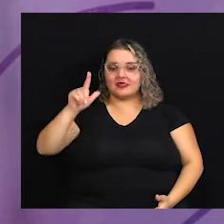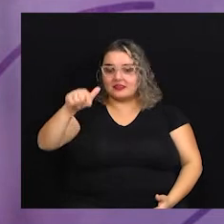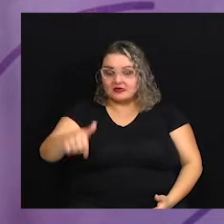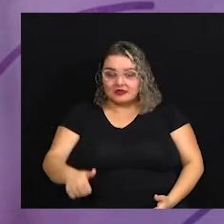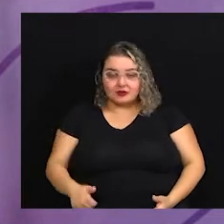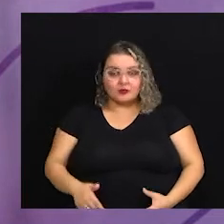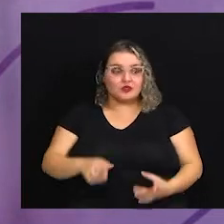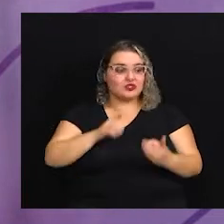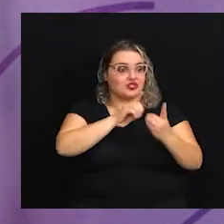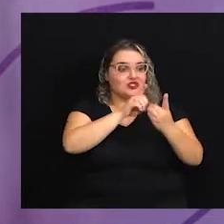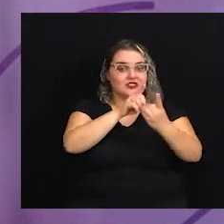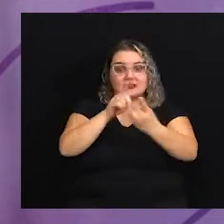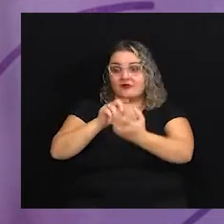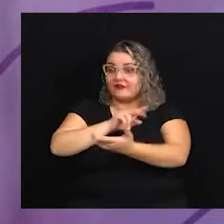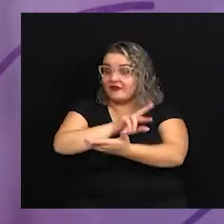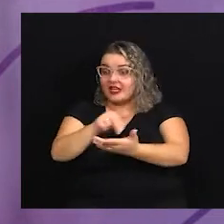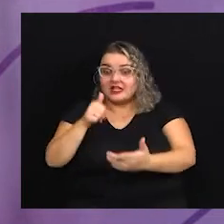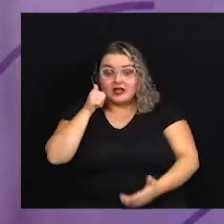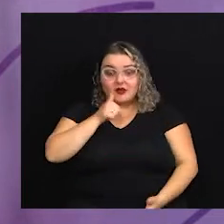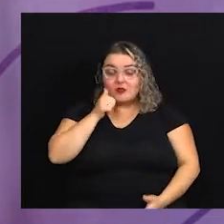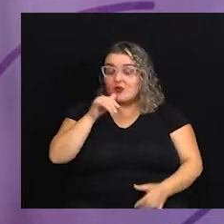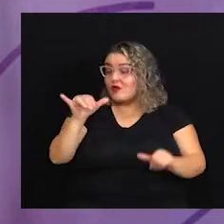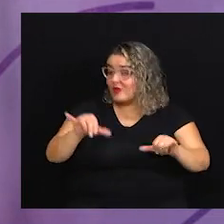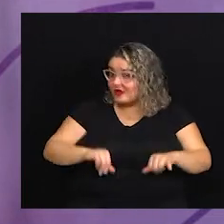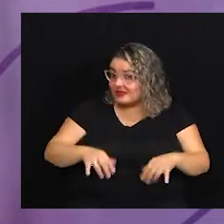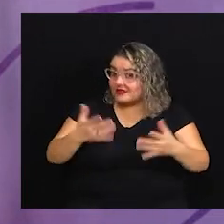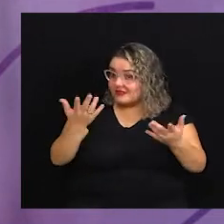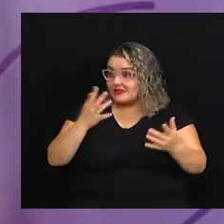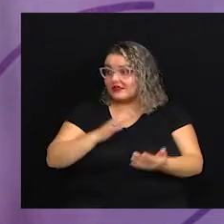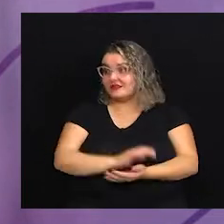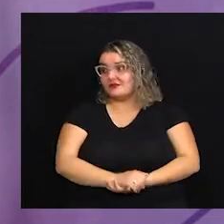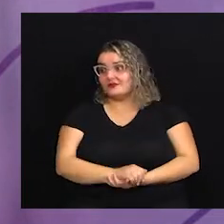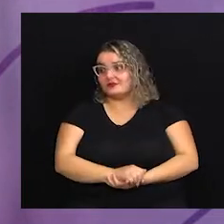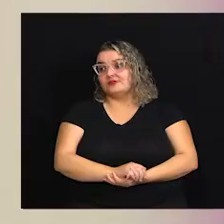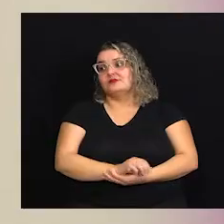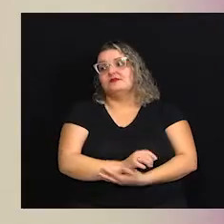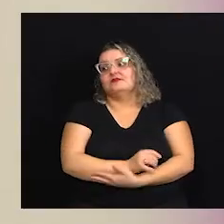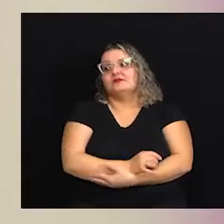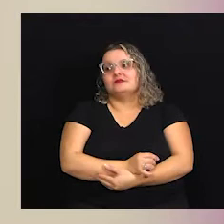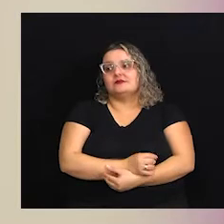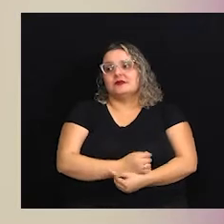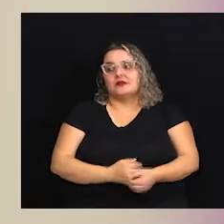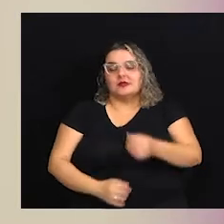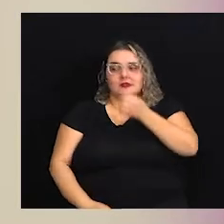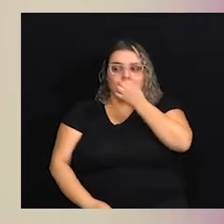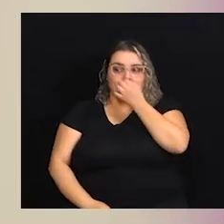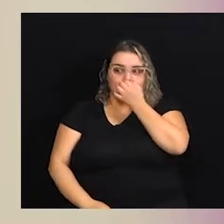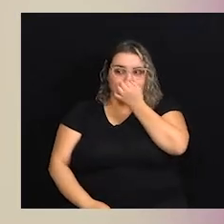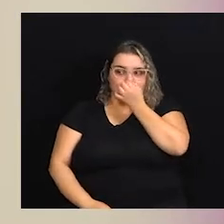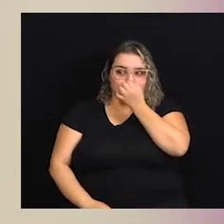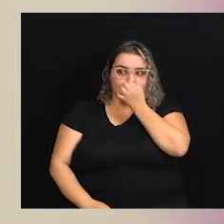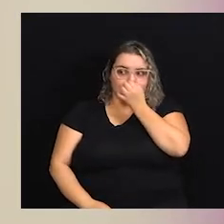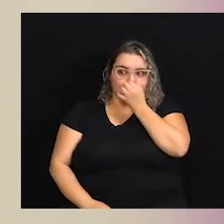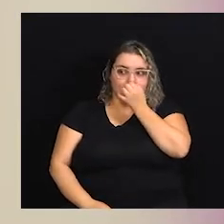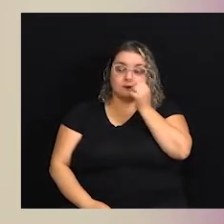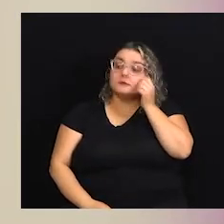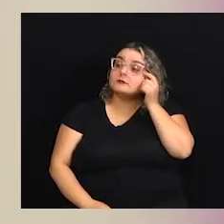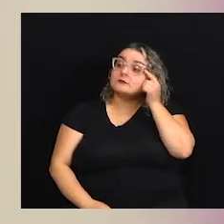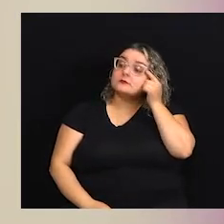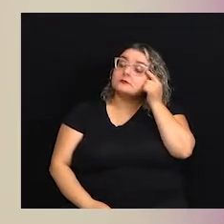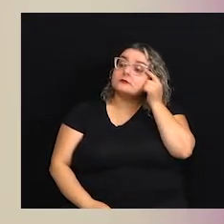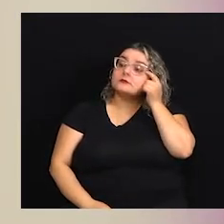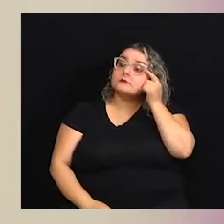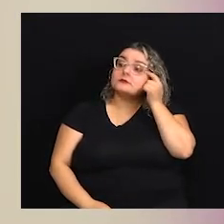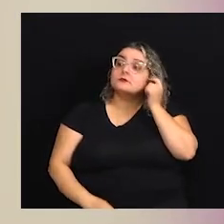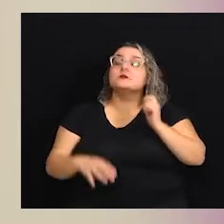Foi aí depois de tantos atendimentos, de ver tanta mulherada aí sofrendo? Então, na verdade, eu vou voltar um pouquinho, vou